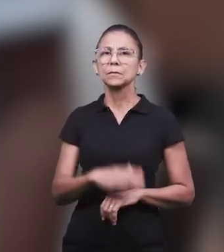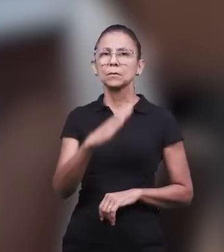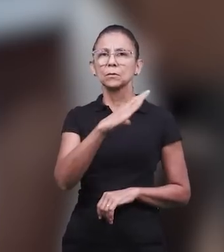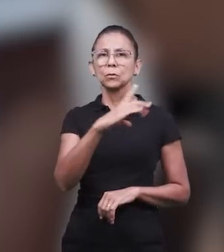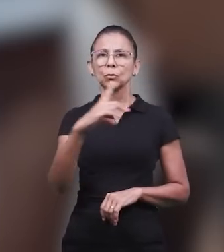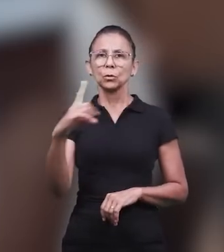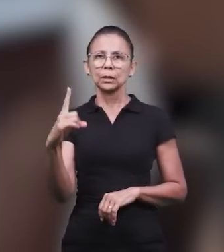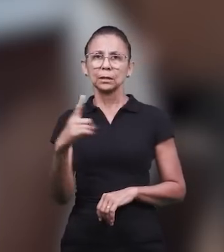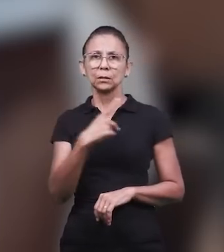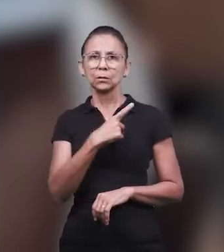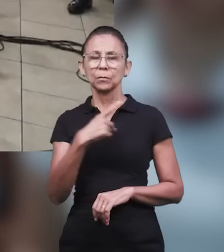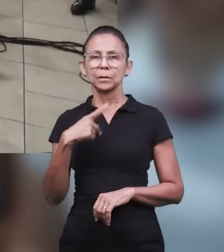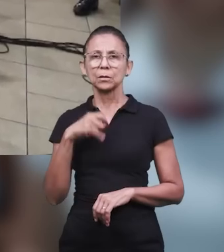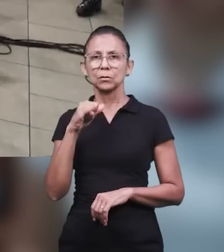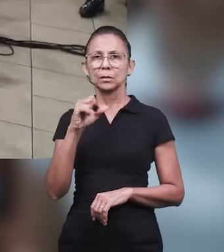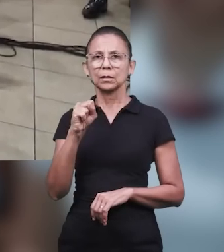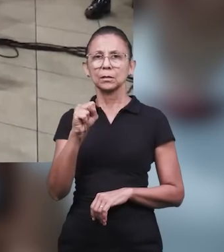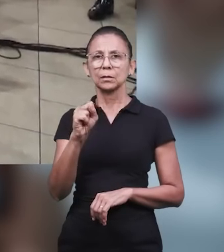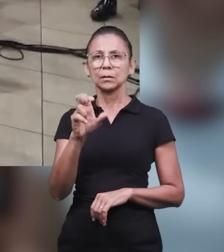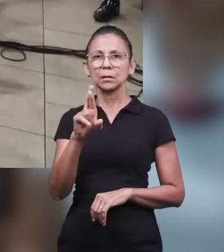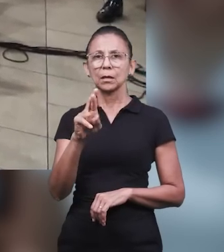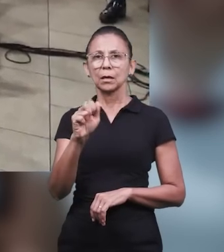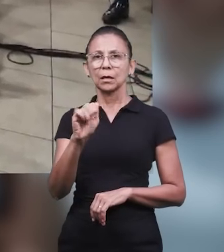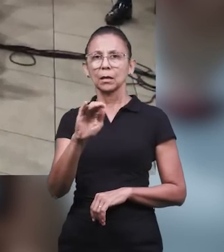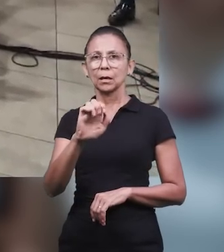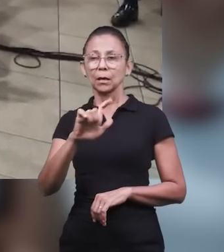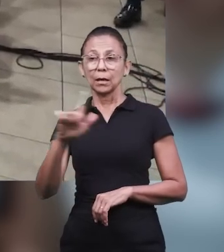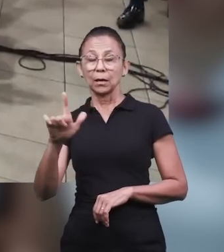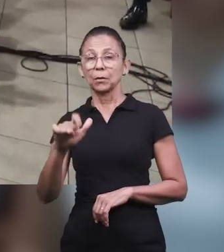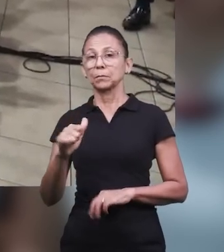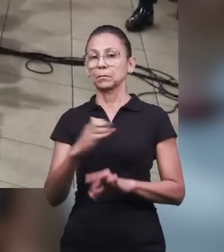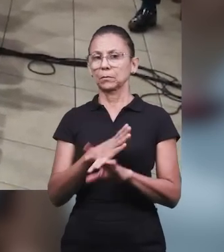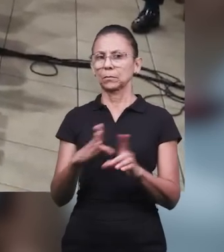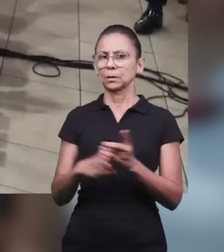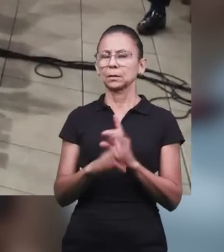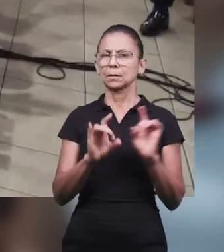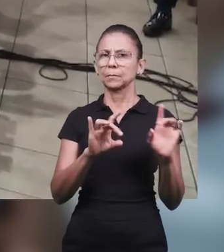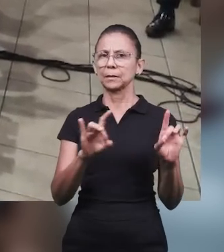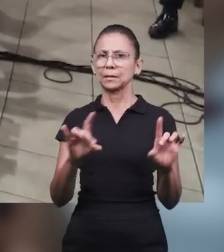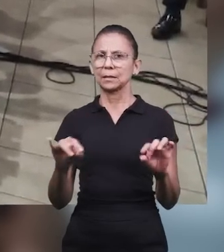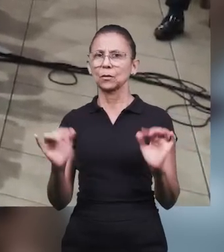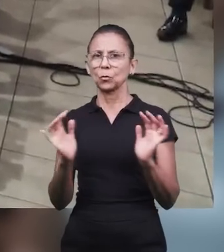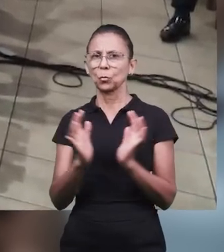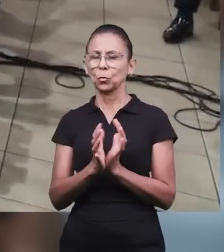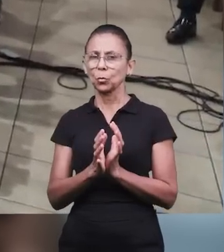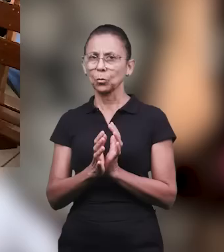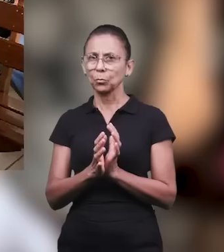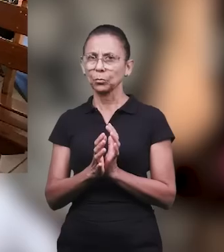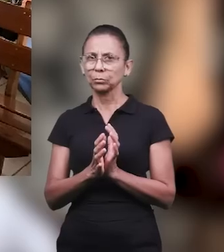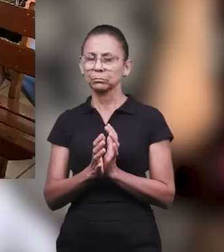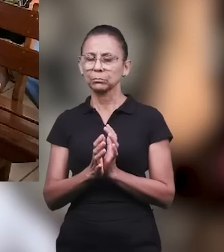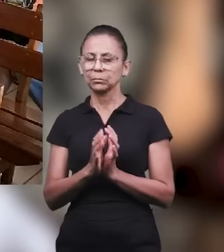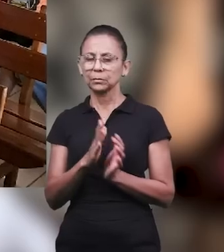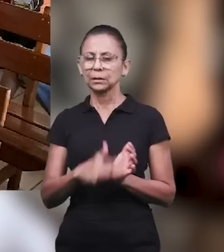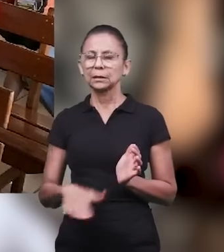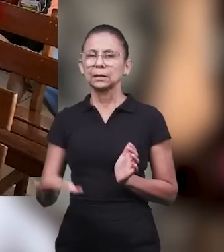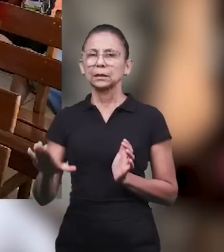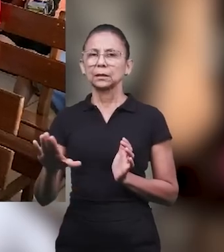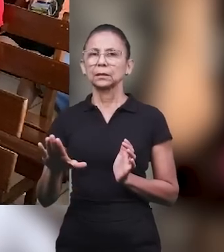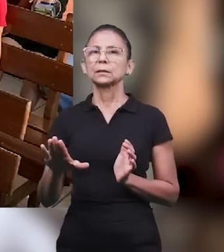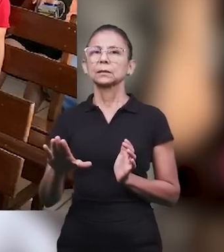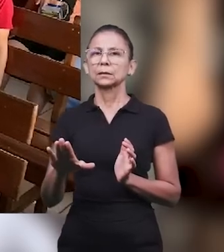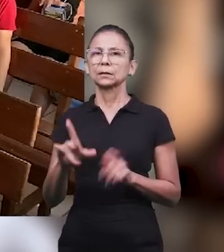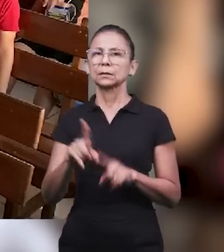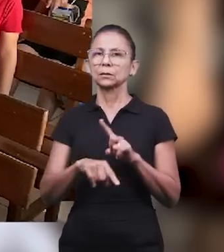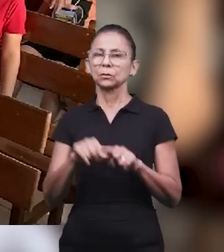do pastor Israel, houve um culto especial com a Orquestra Júnior de Ipatinga. Em Ipatinga, na